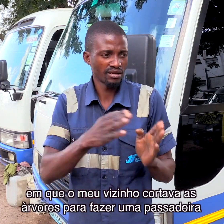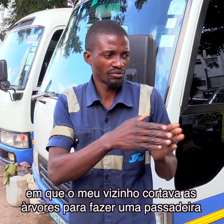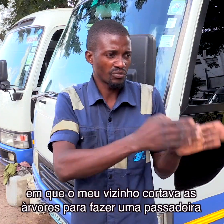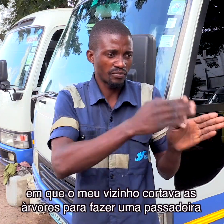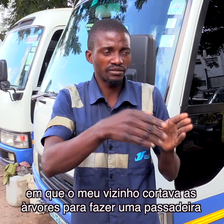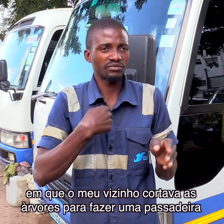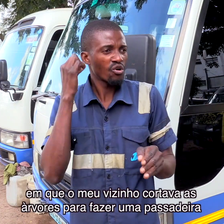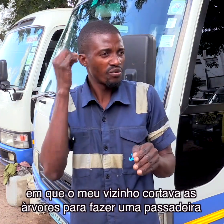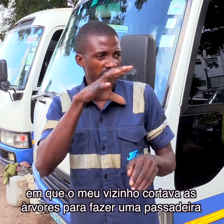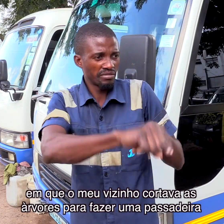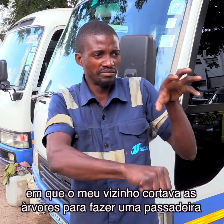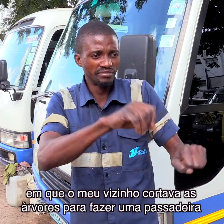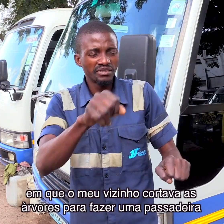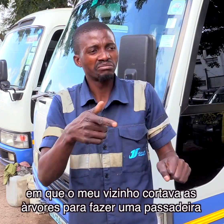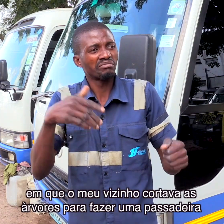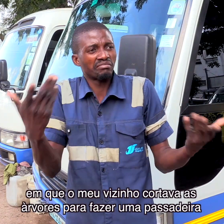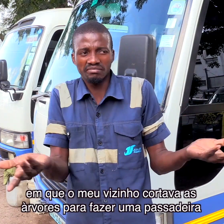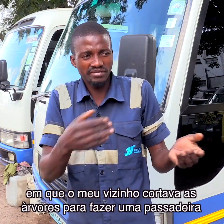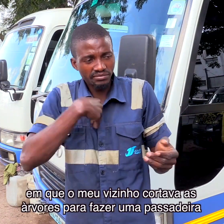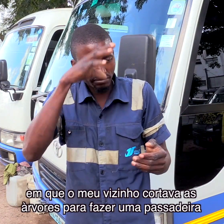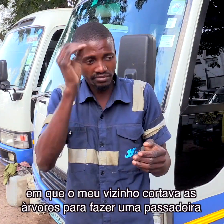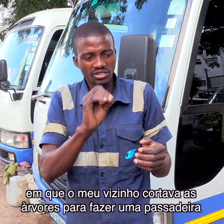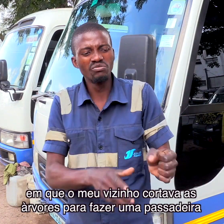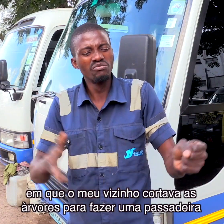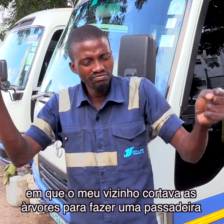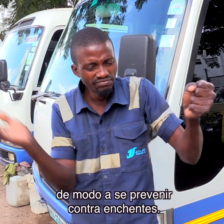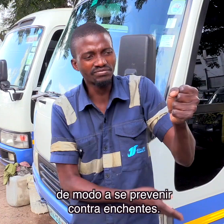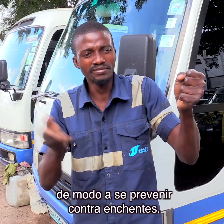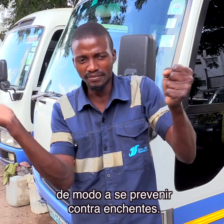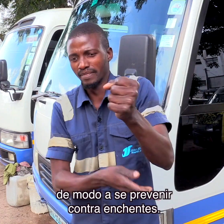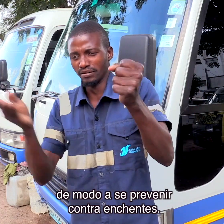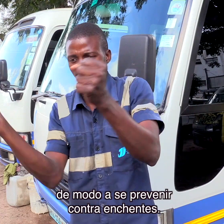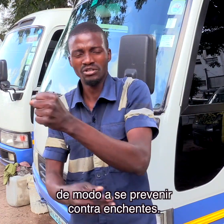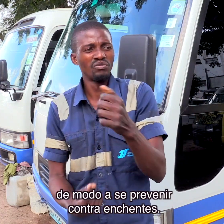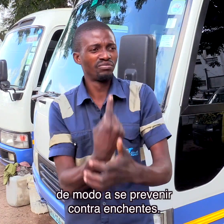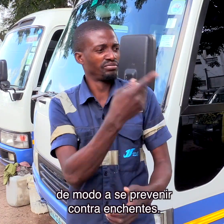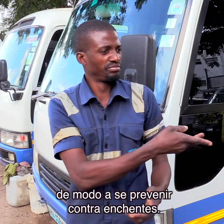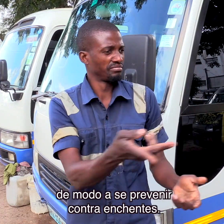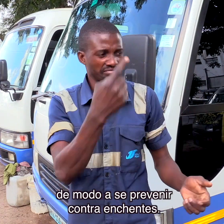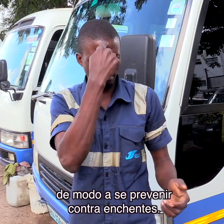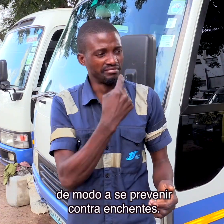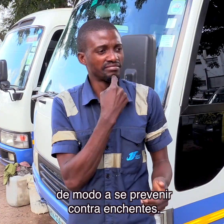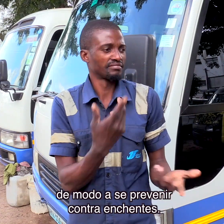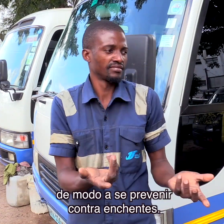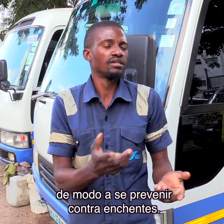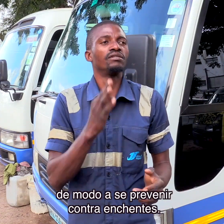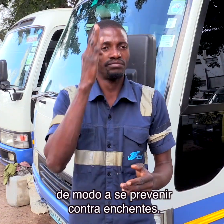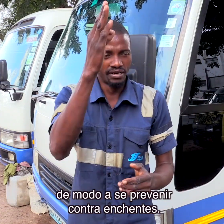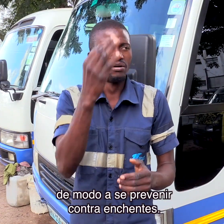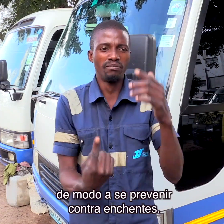vizinho cortava árvores para fazer uma passadeira de modo a se prevenir contra